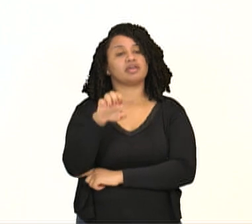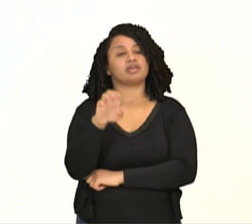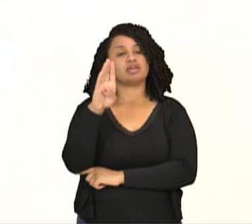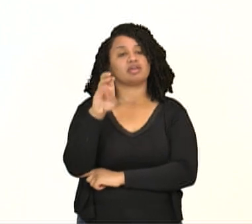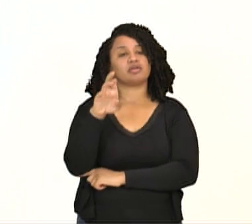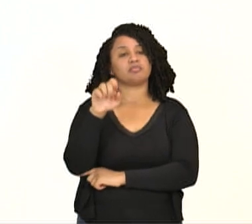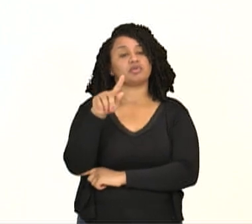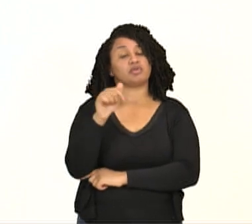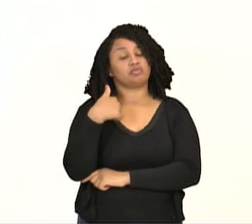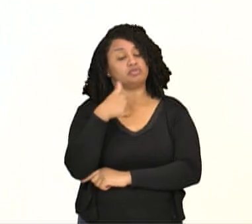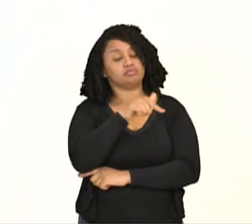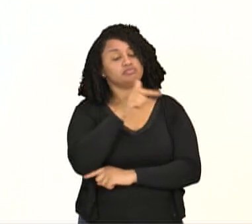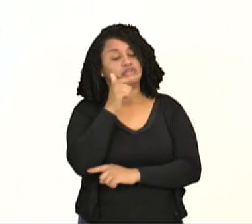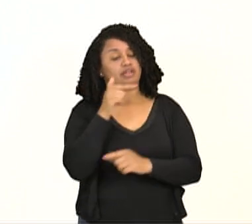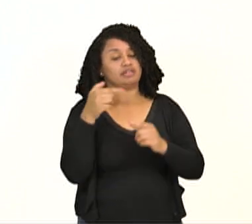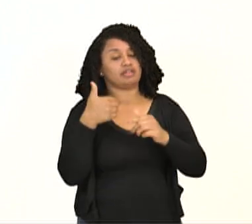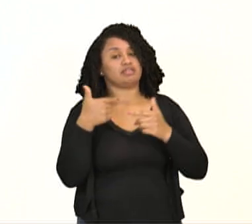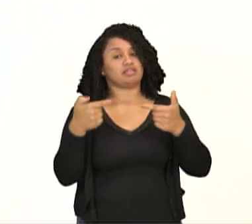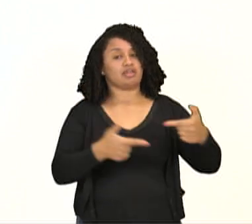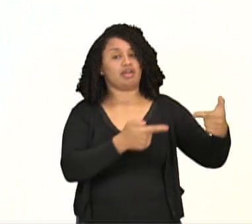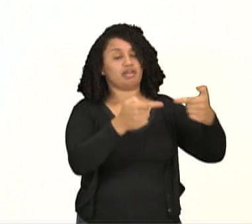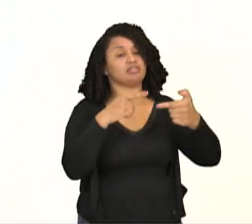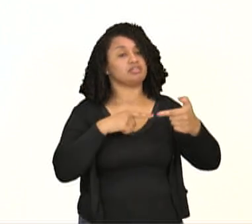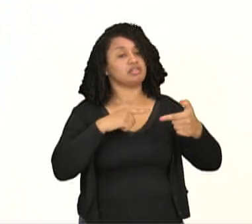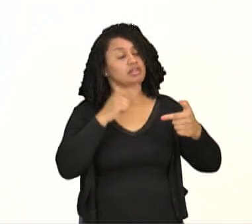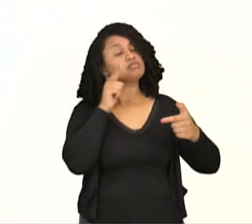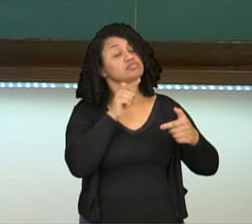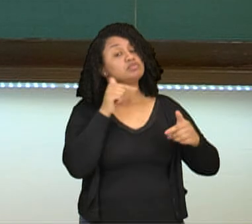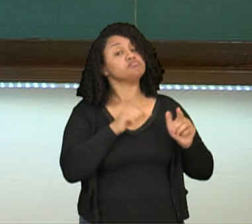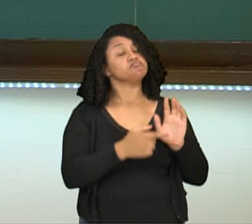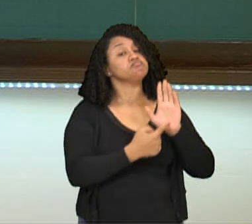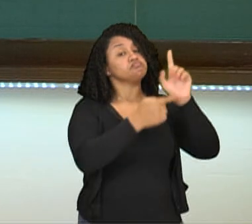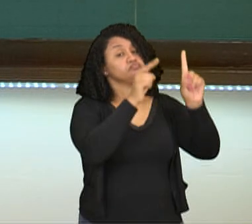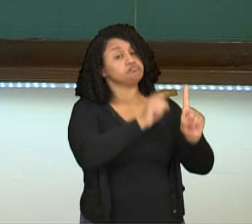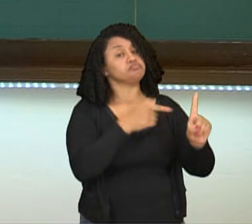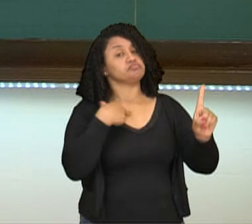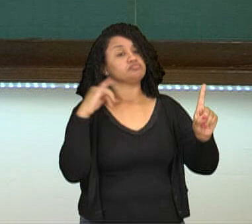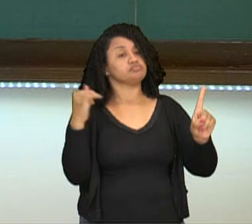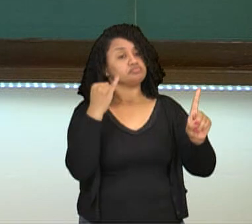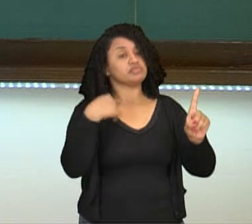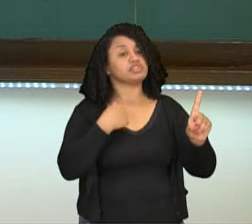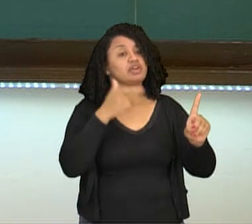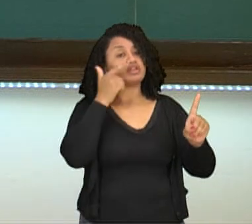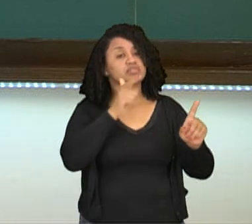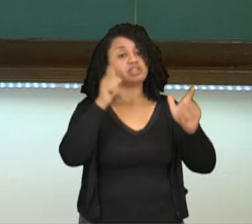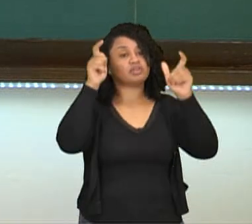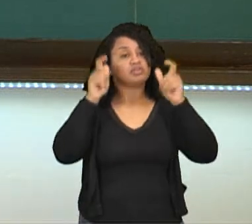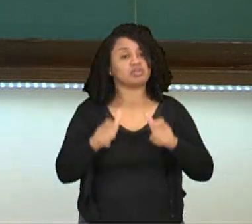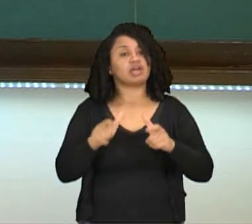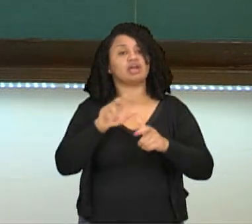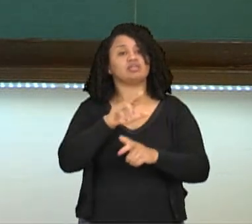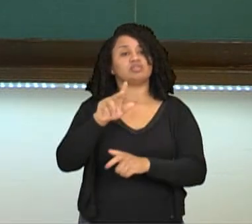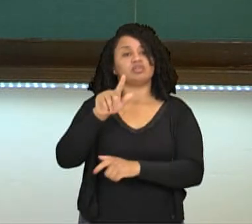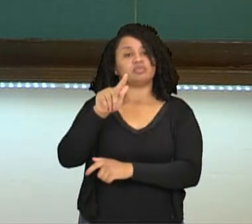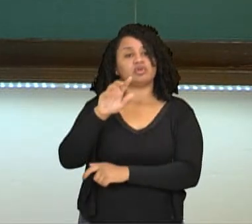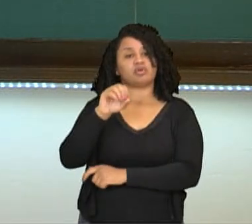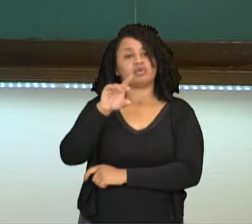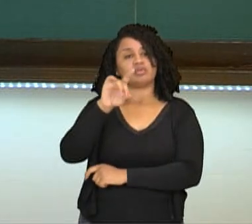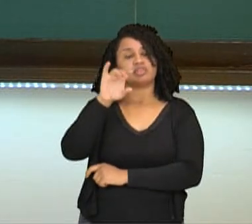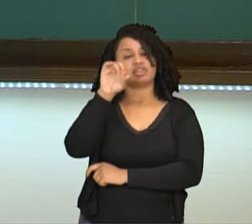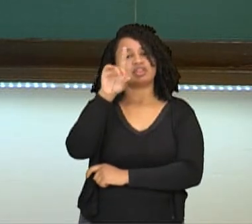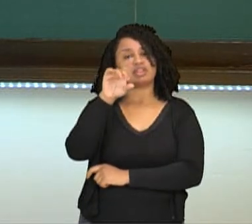destacando nessas guerras da Reconquista e vai ganhar o chamado Condado Portucalense. E o filho dele,